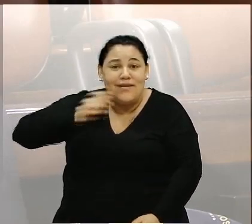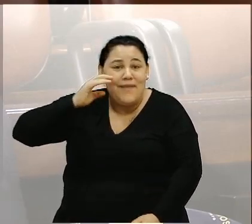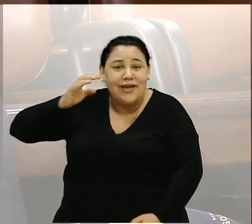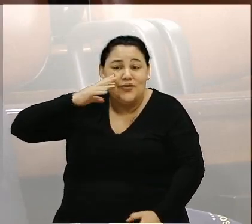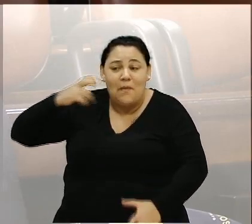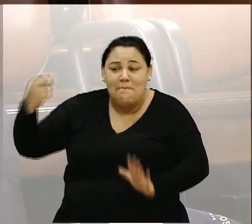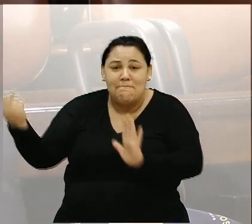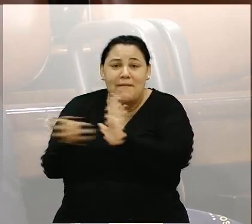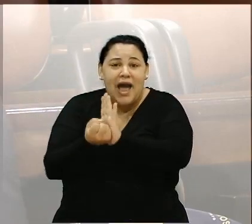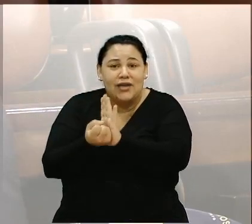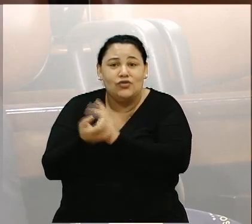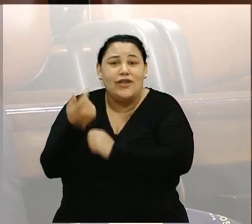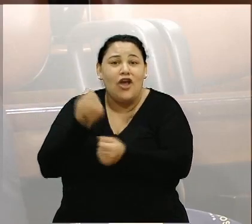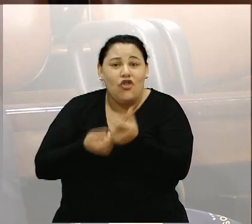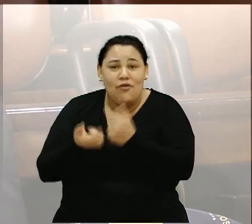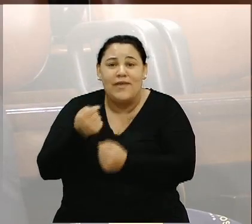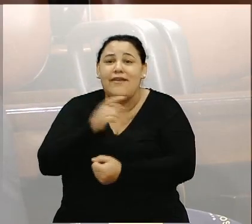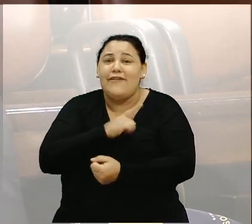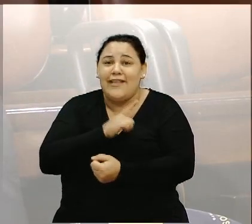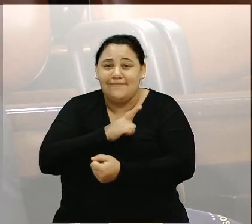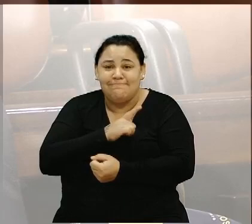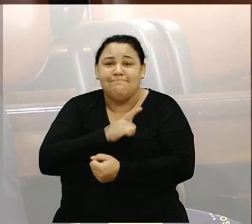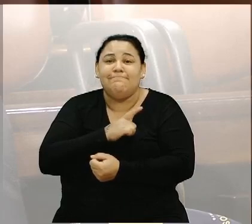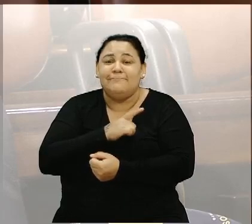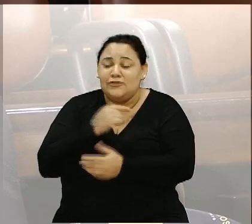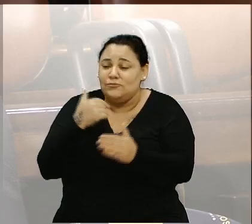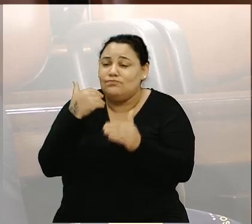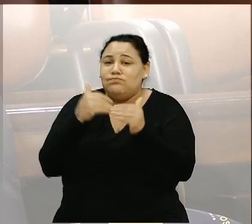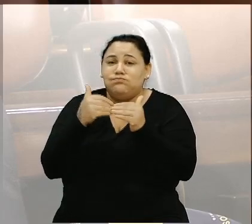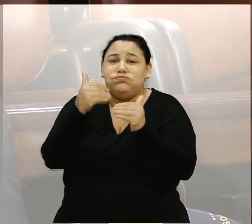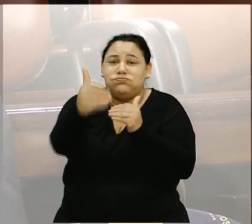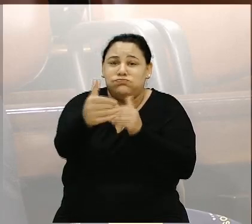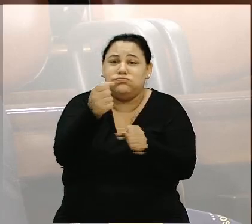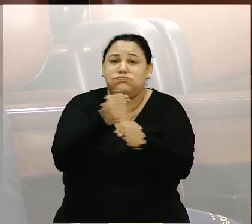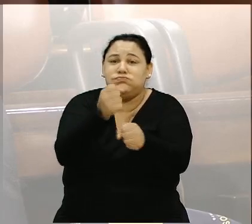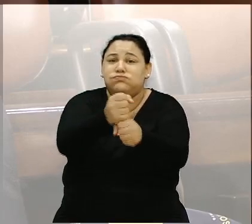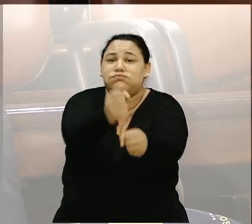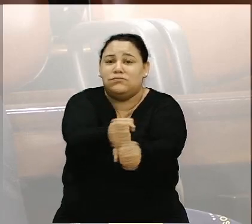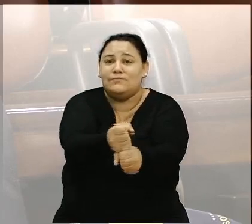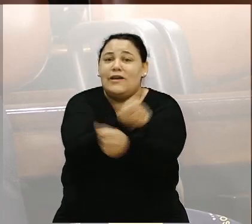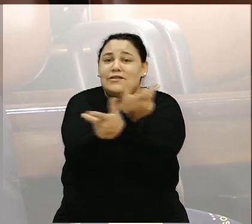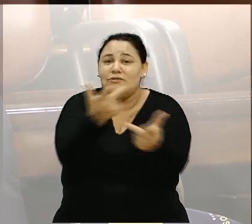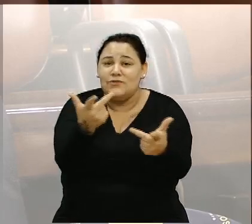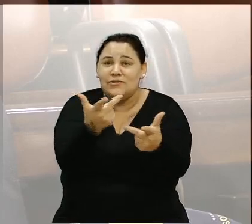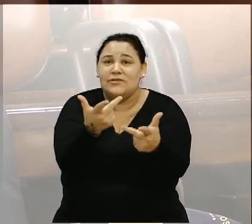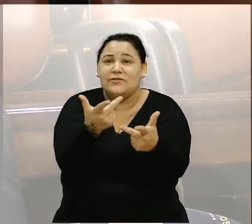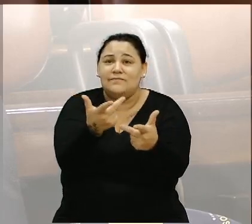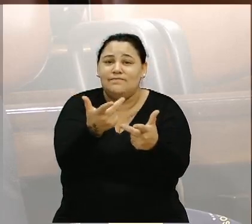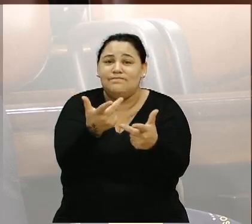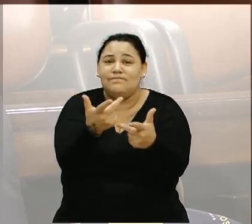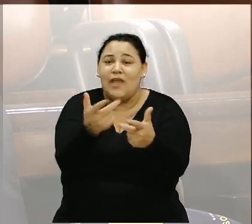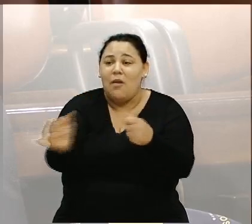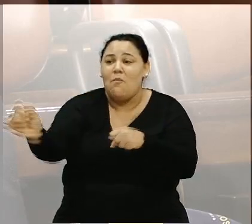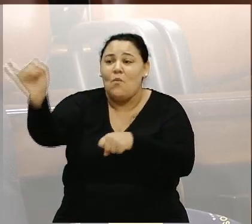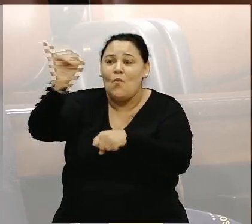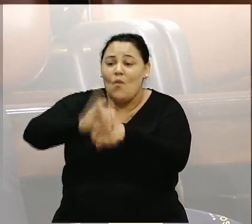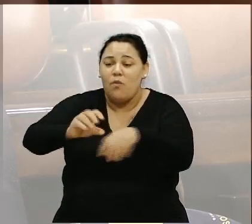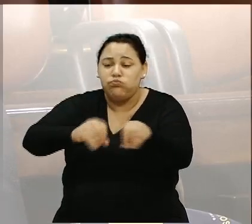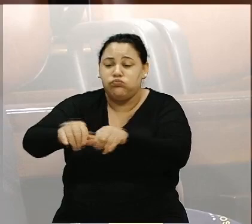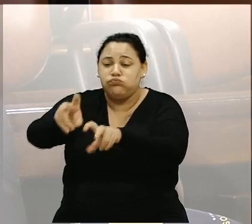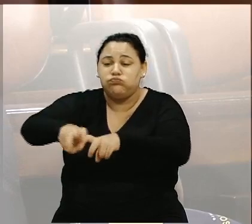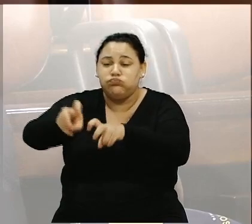economia brasileira, né, nos próximos anos, essa situação. Tem que importar grãos, a questão da